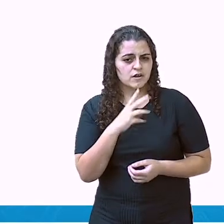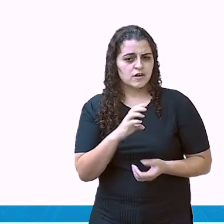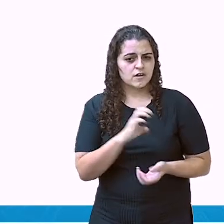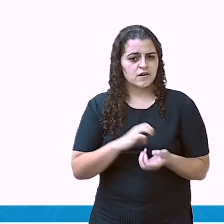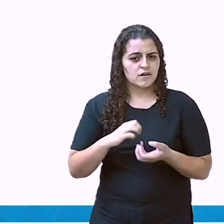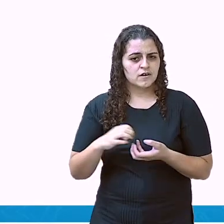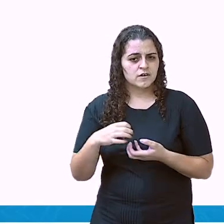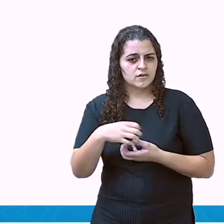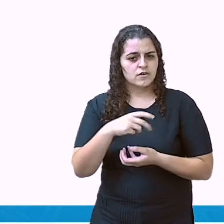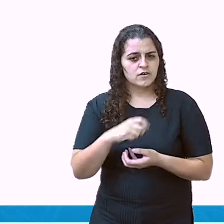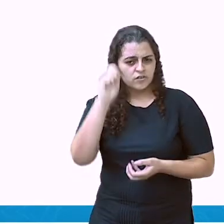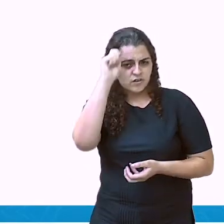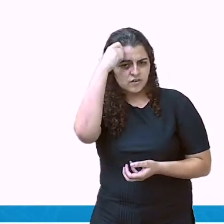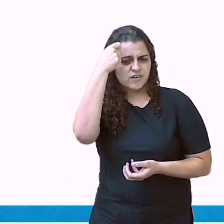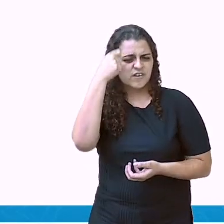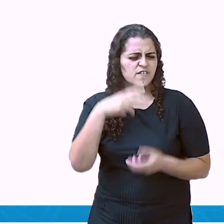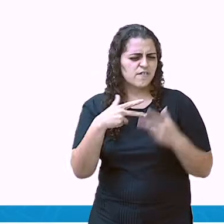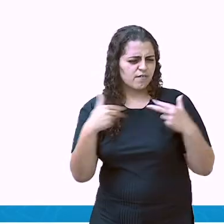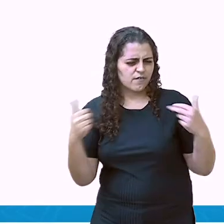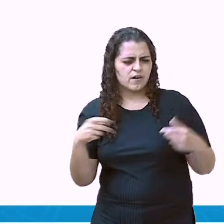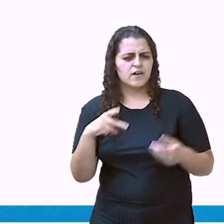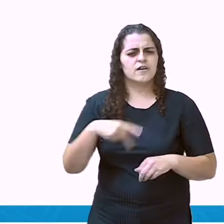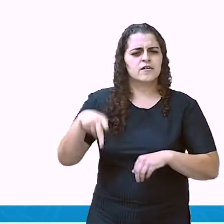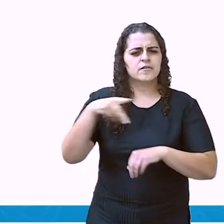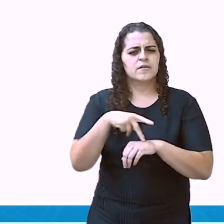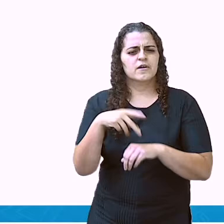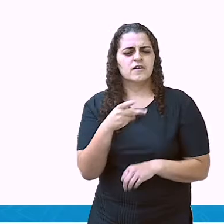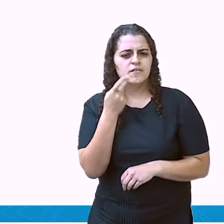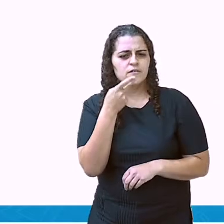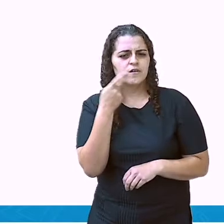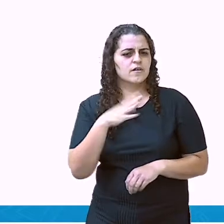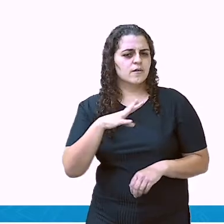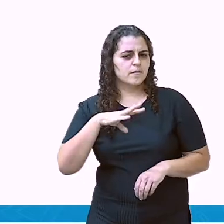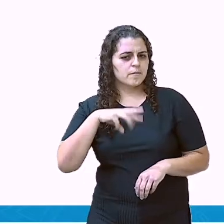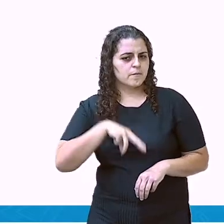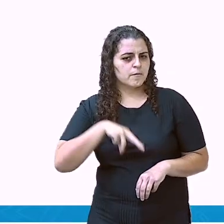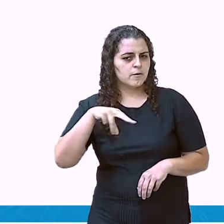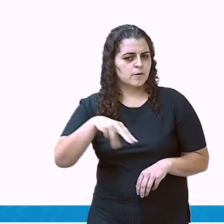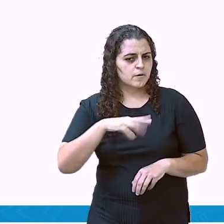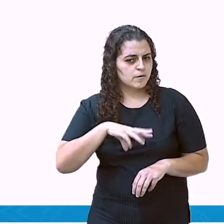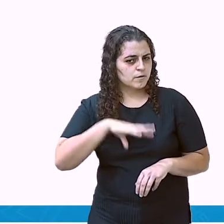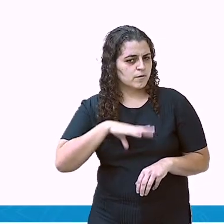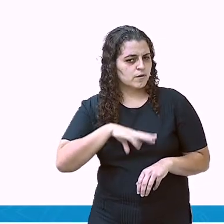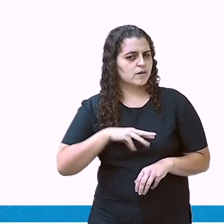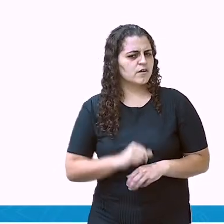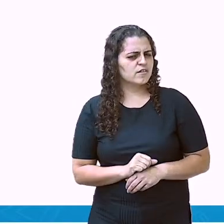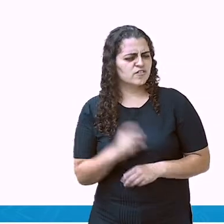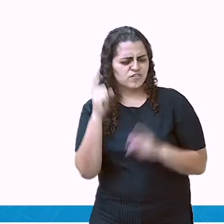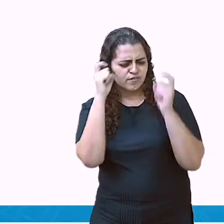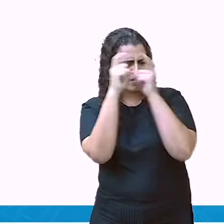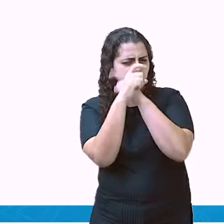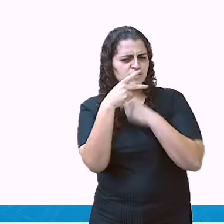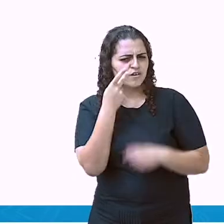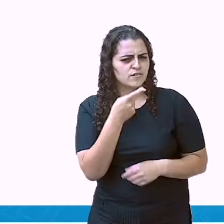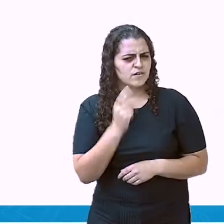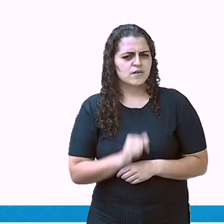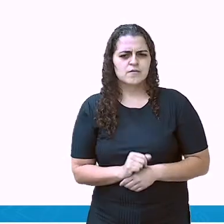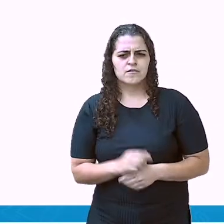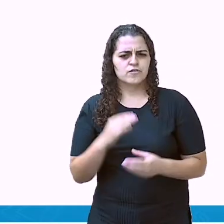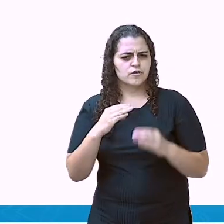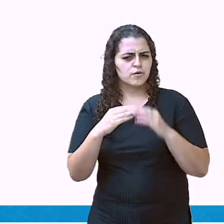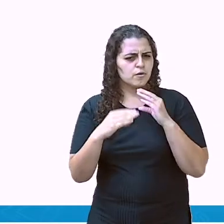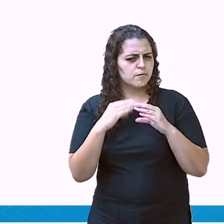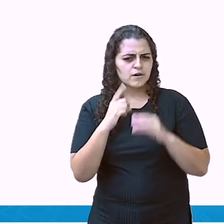África, vários países ali falam a nossa língua. Você não vai ter dificuldade nenhuma. E olha só